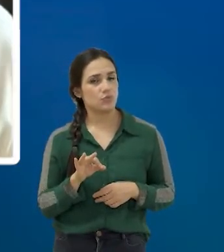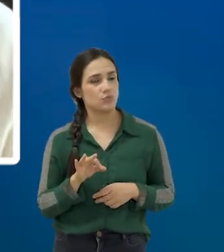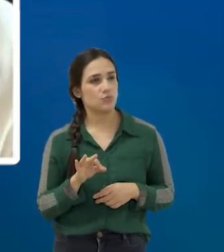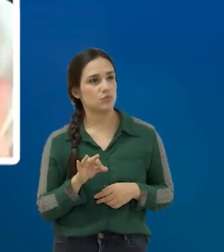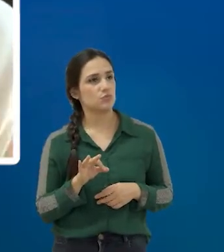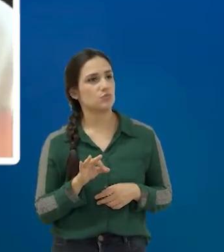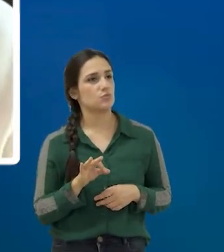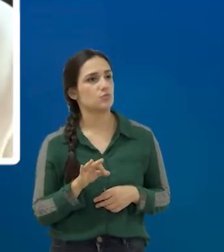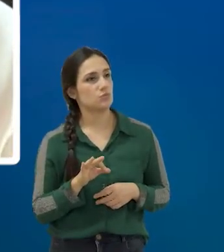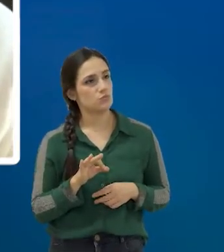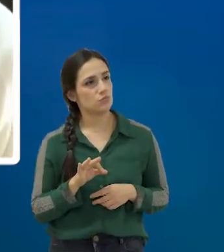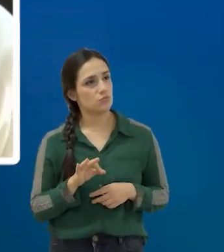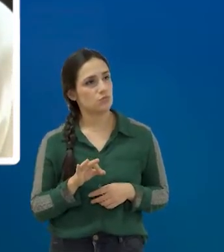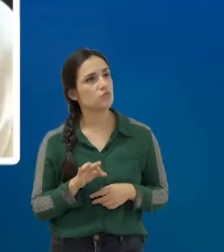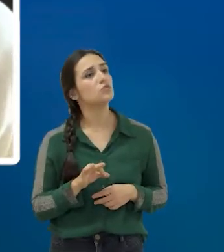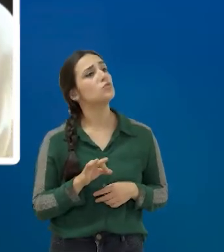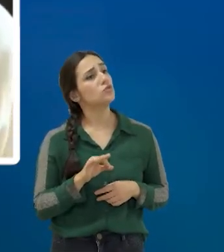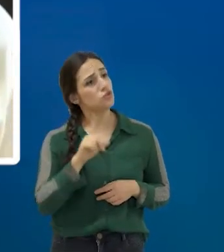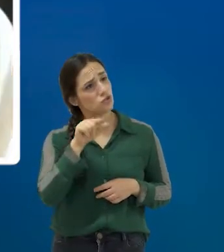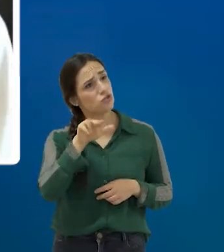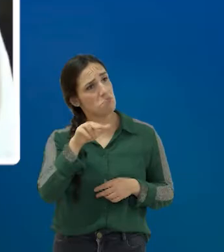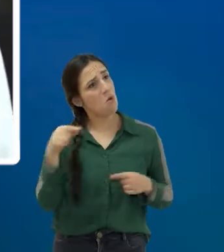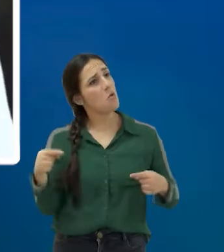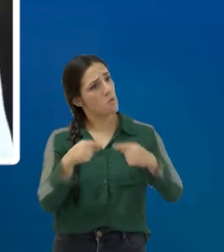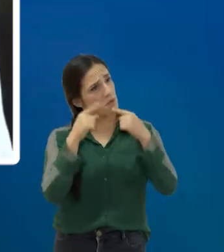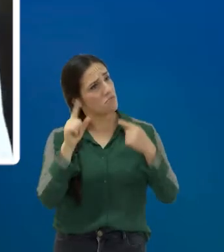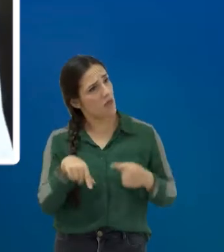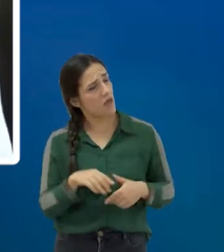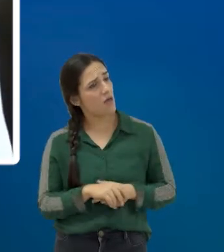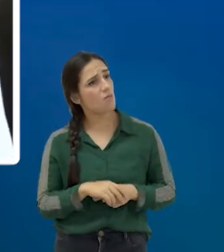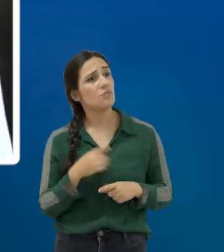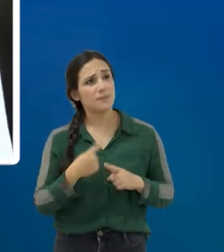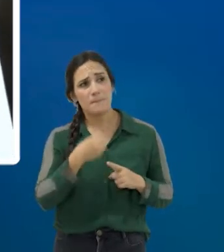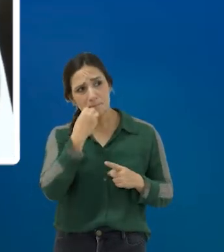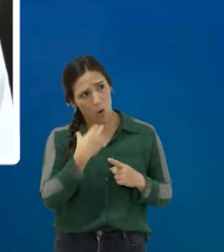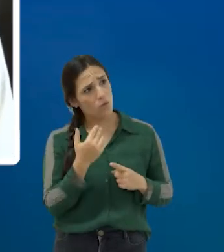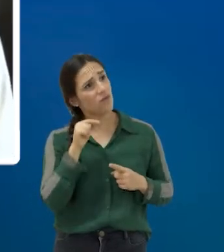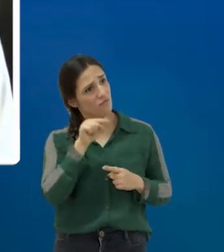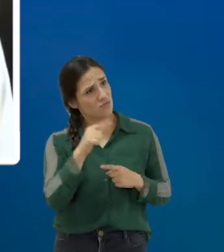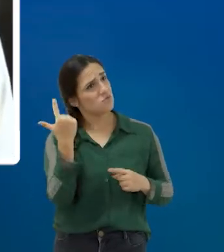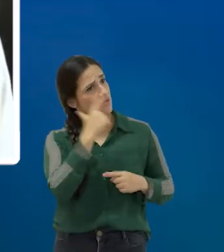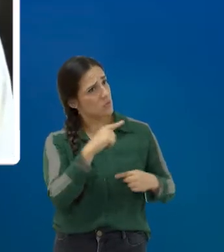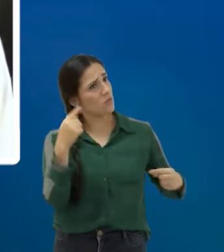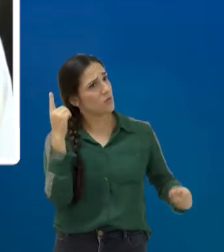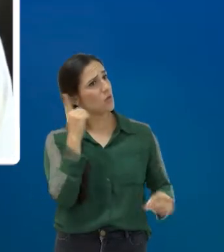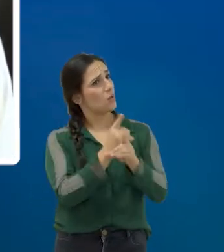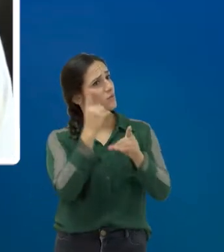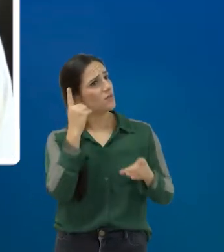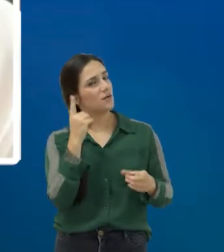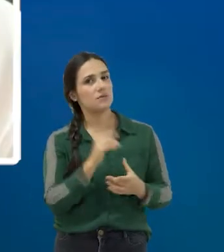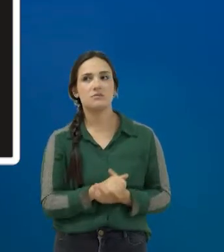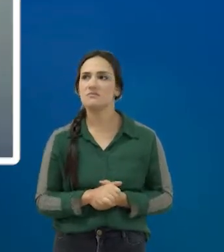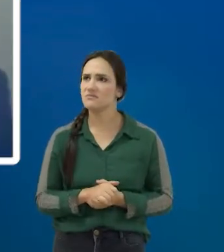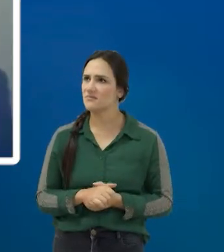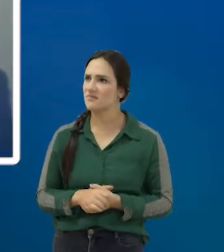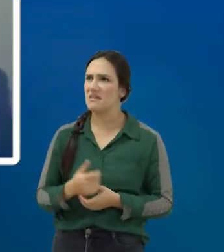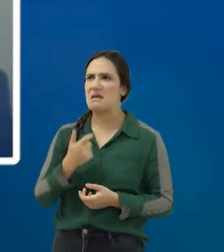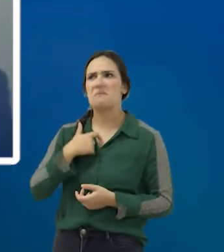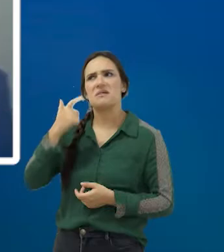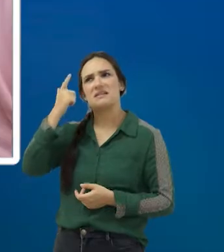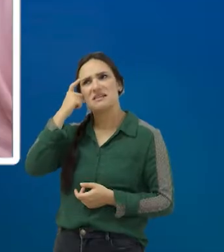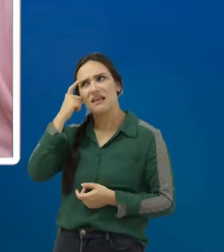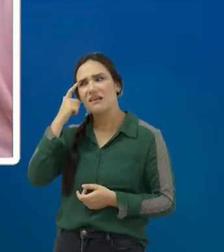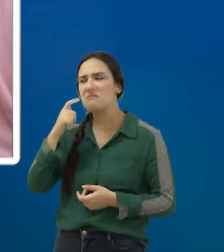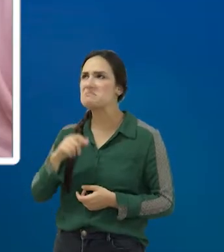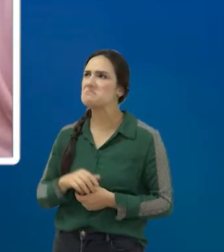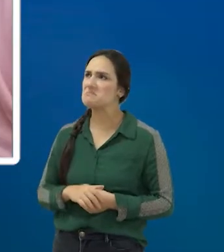o doador compatível entre irmãos, apenas 25%. Então, ainda bem que seu deu certo, né? Sim, ó, você vê, para mim foi um luxo, né? De